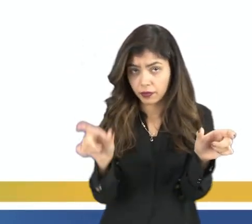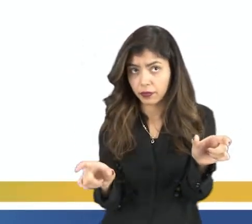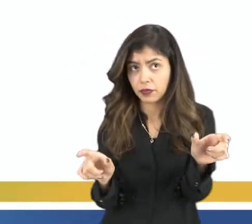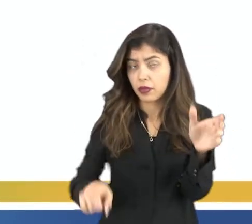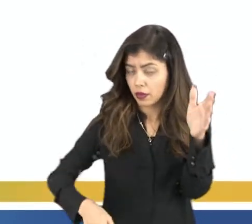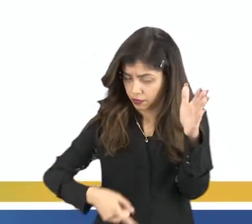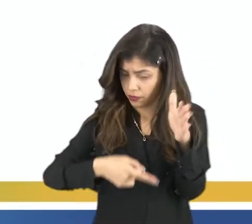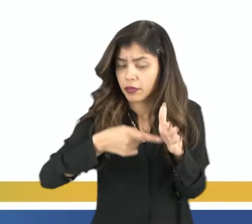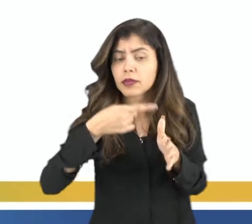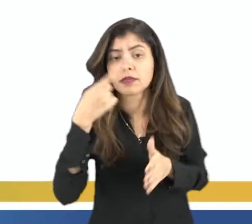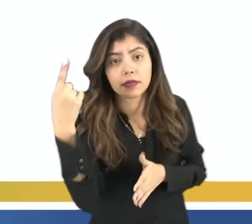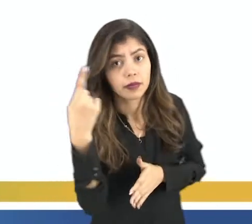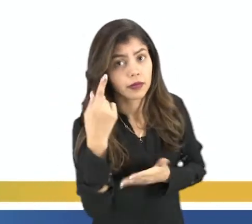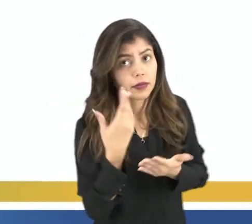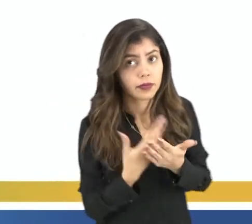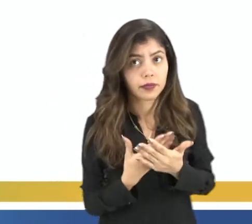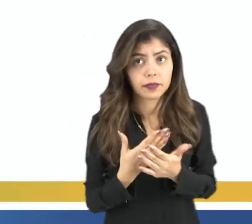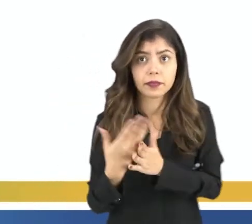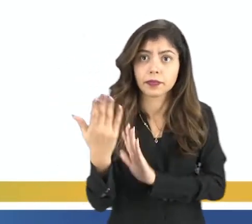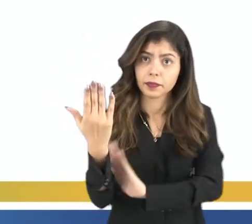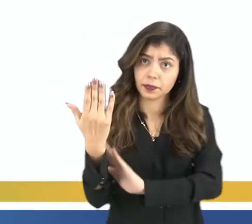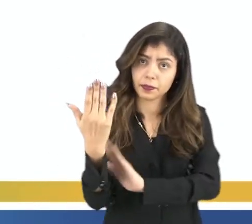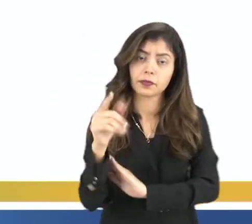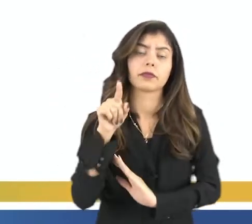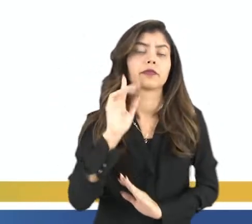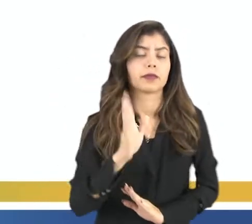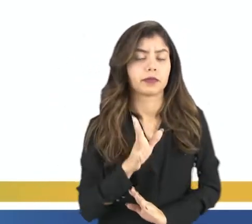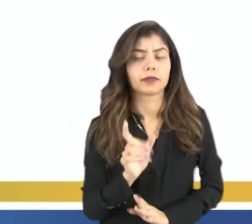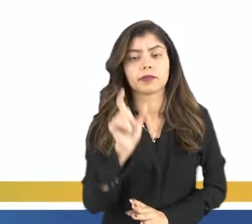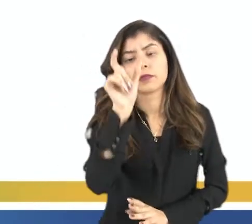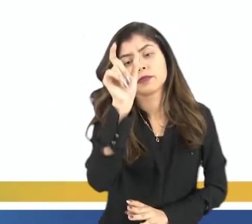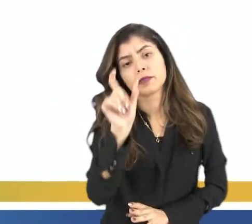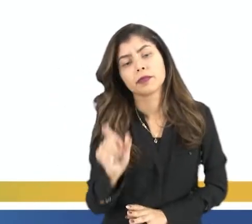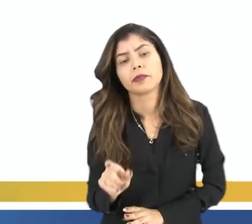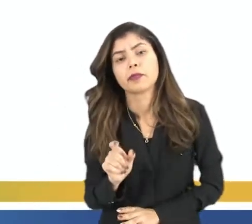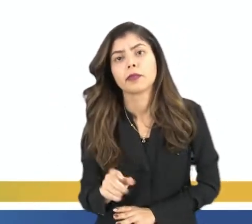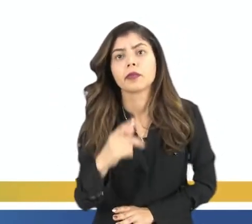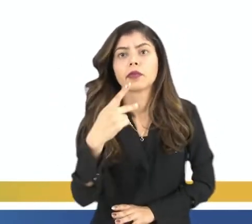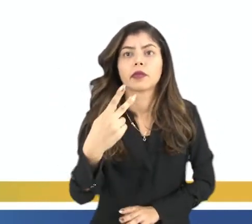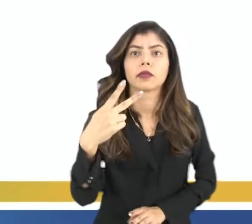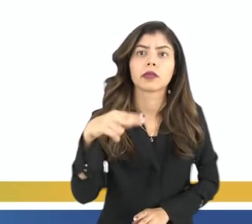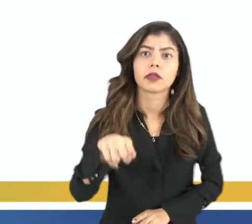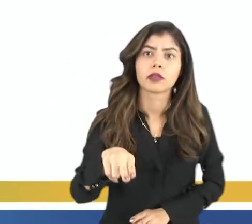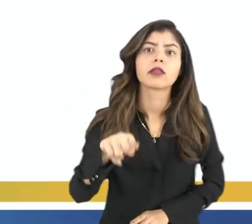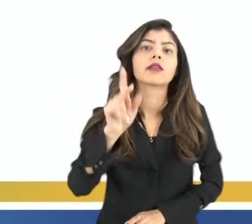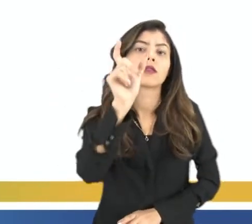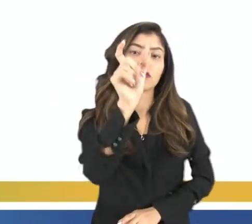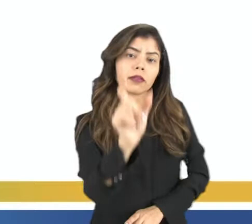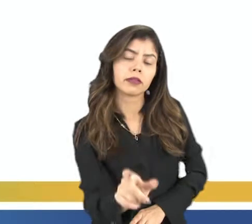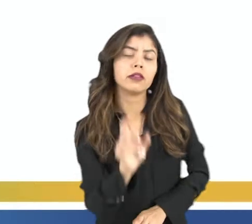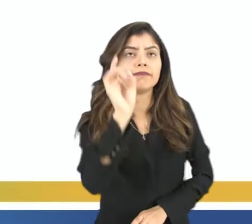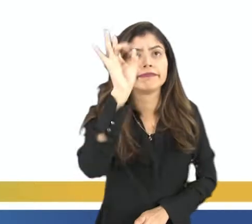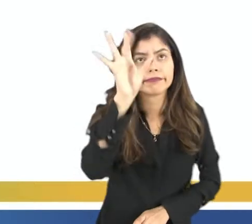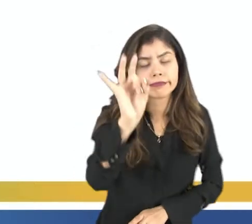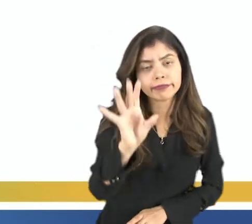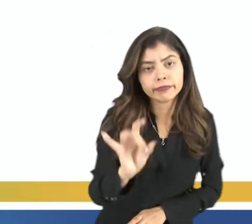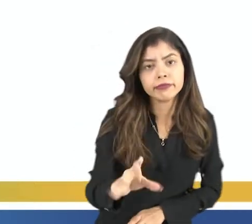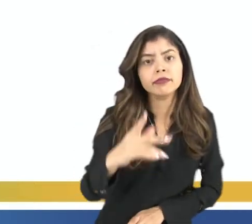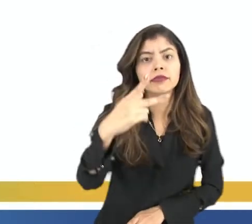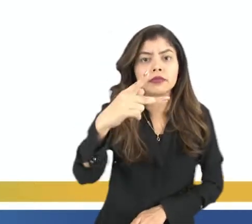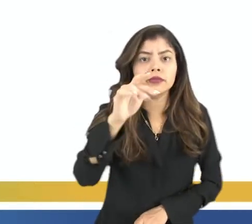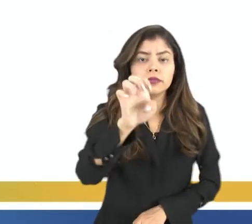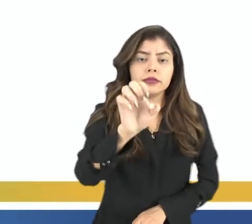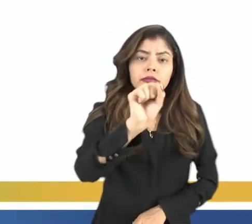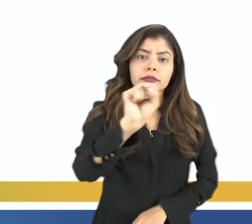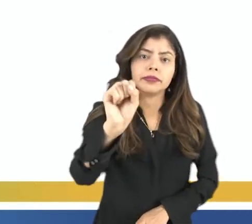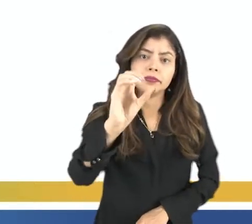nossa primeira aula, né? A gente já viu os pronomes pessoais. Então, veja que para cada pronome pessoal